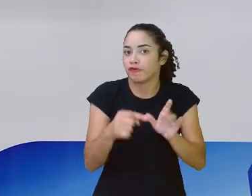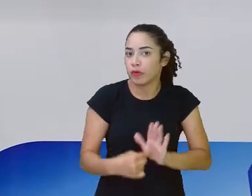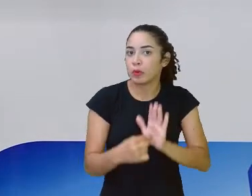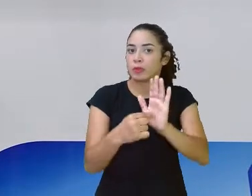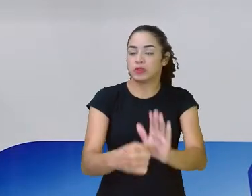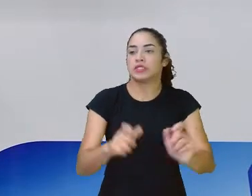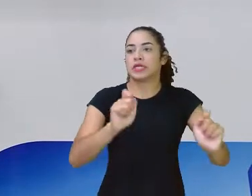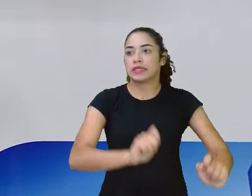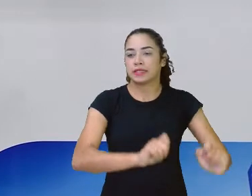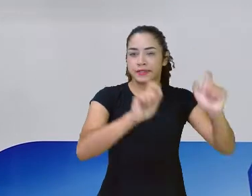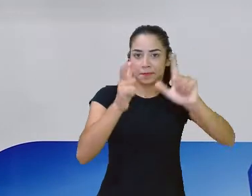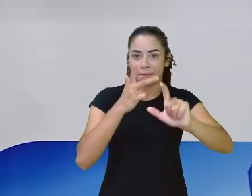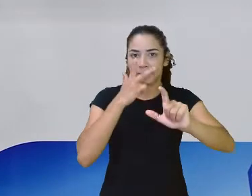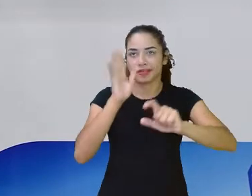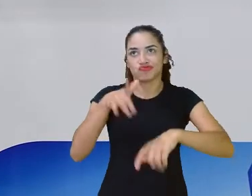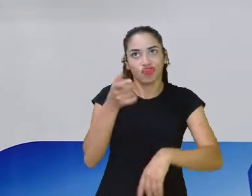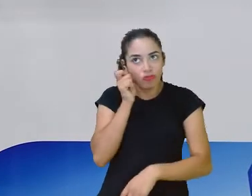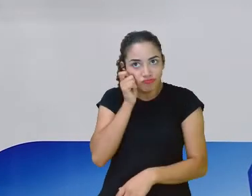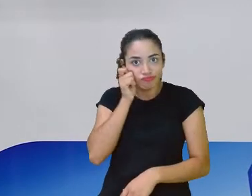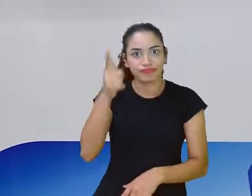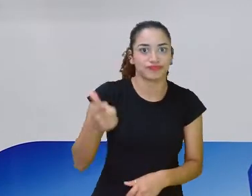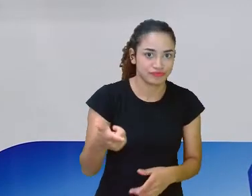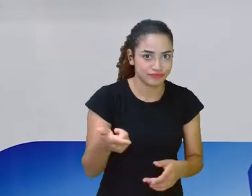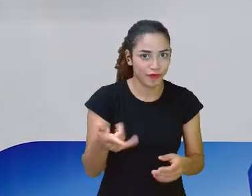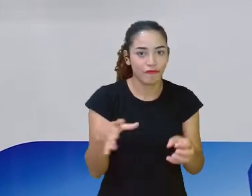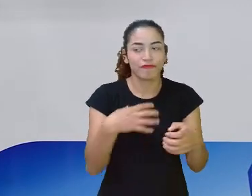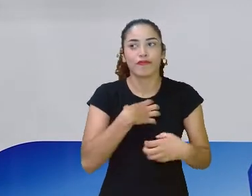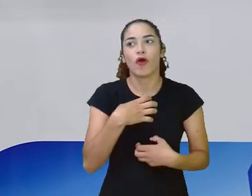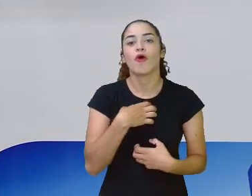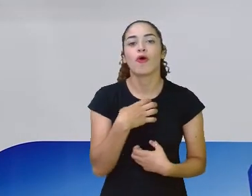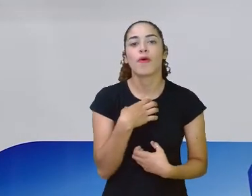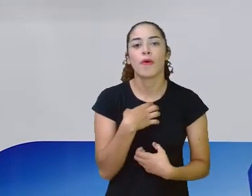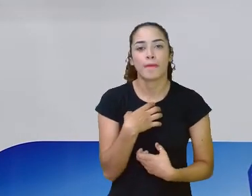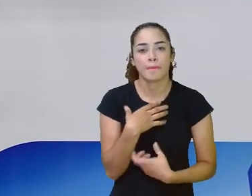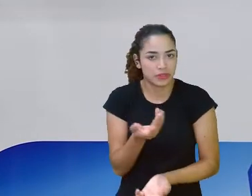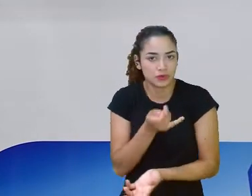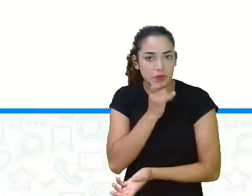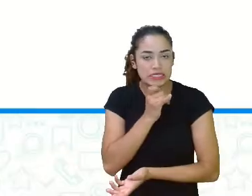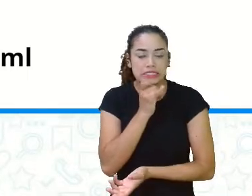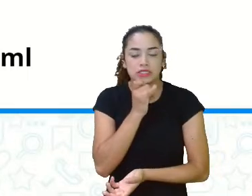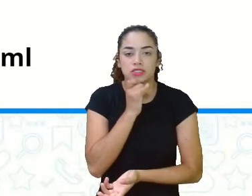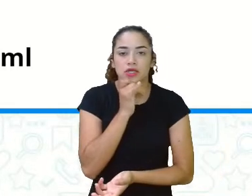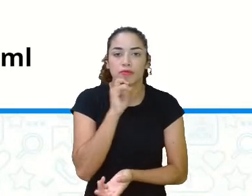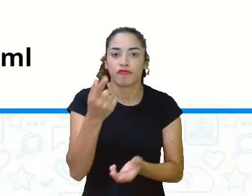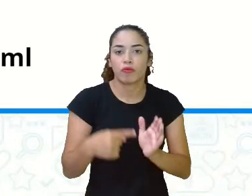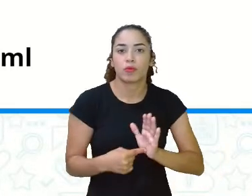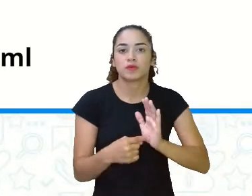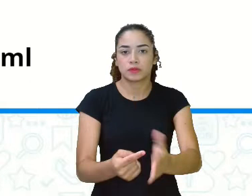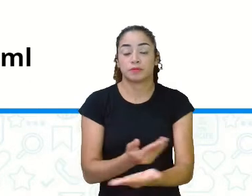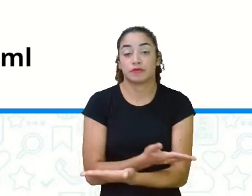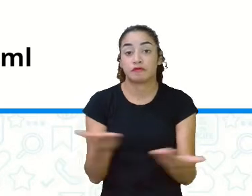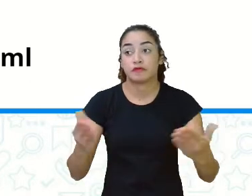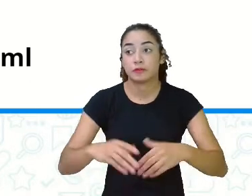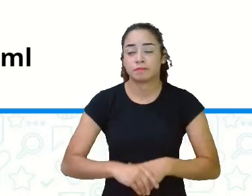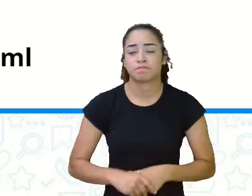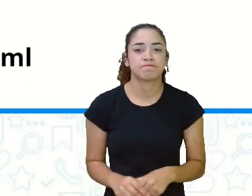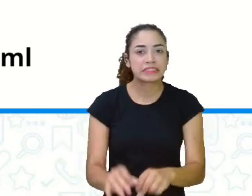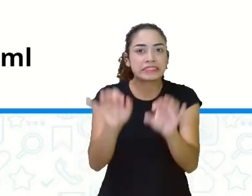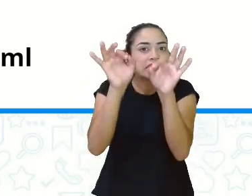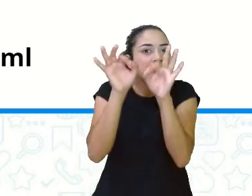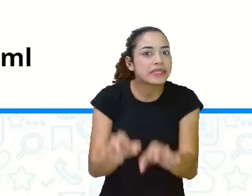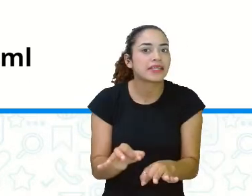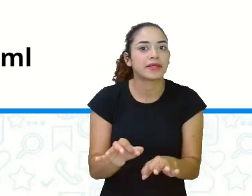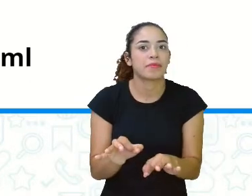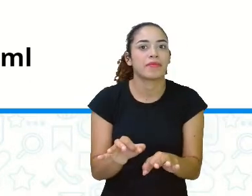viu? Parece que ela estava adivinhando essa forma do exemplo, né? Que eu vou trazer aqui, ó, exatamente como ela